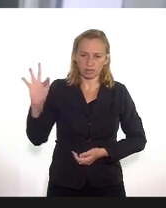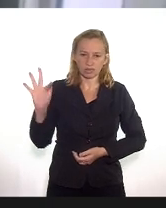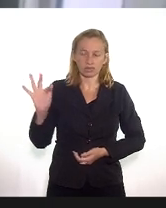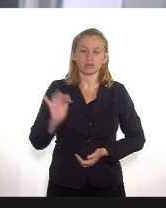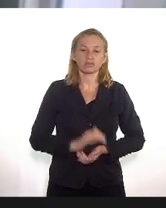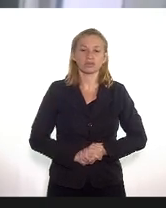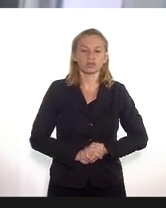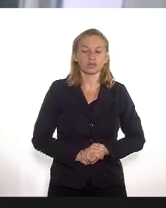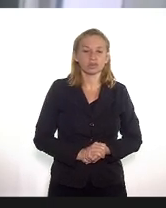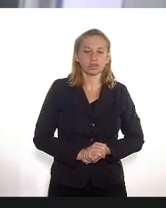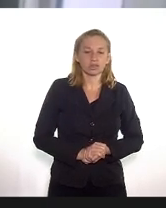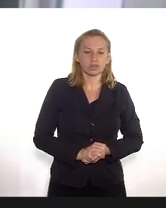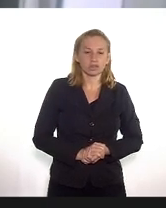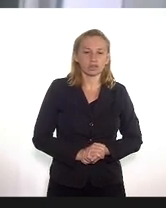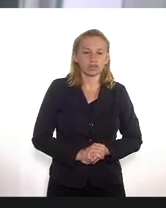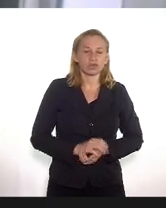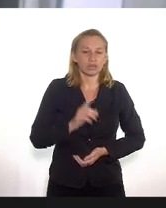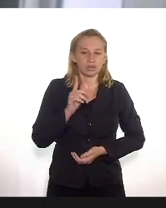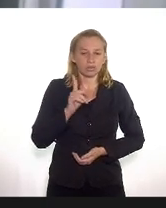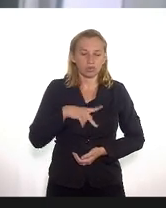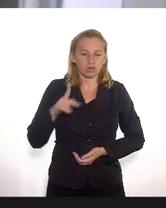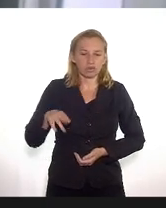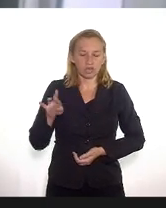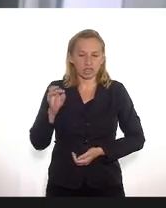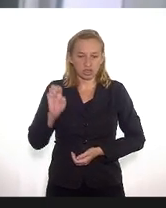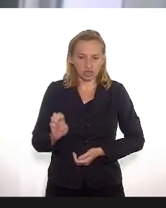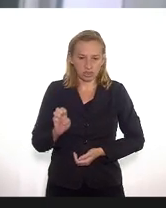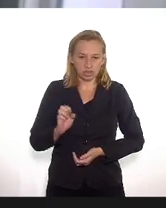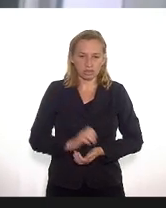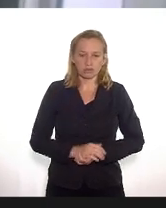Cláudio Nóbrega. Professora Alexandra, é um prazer tê-la conosco. A senhora tem a palavra.